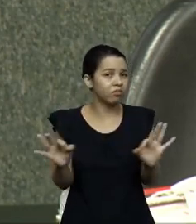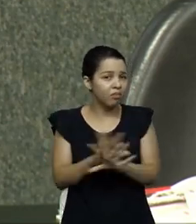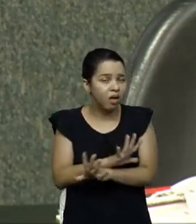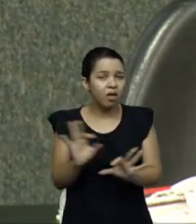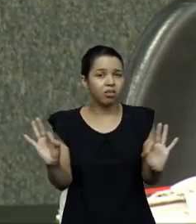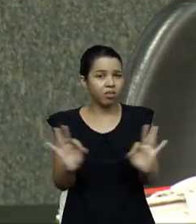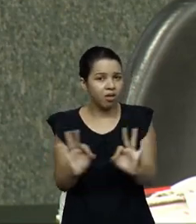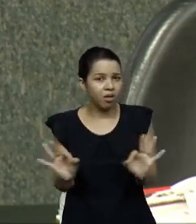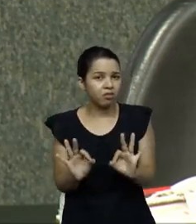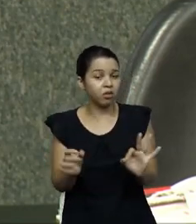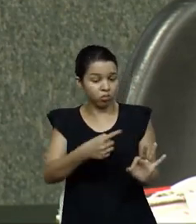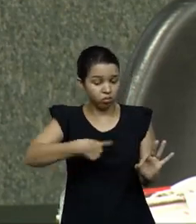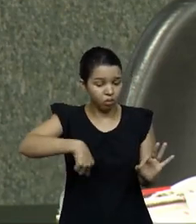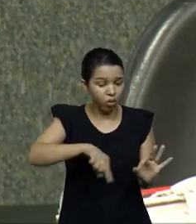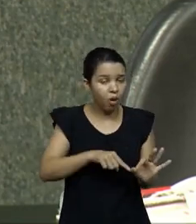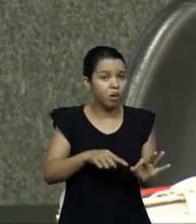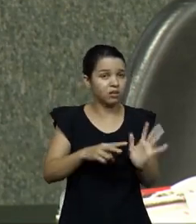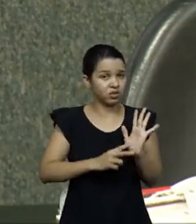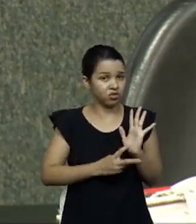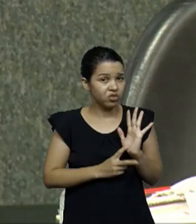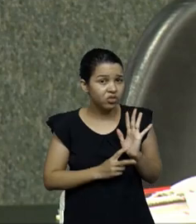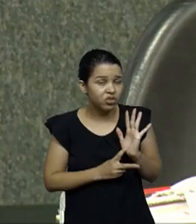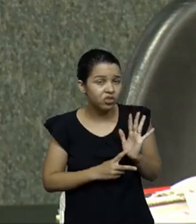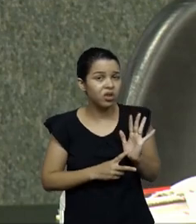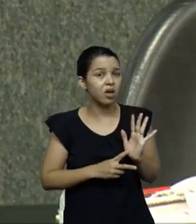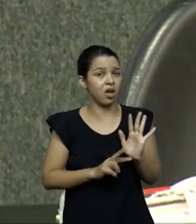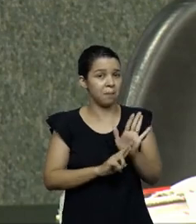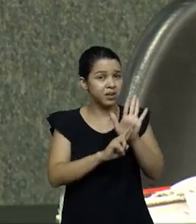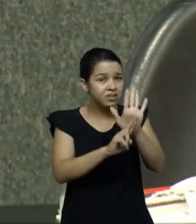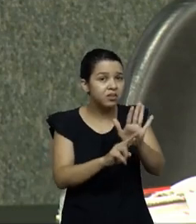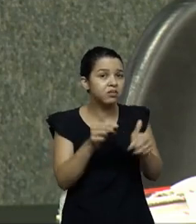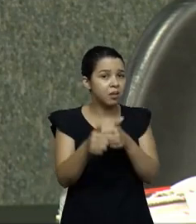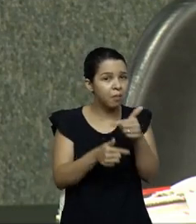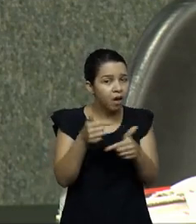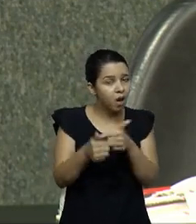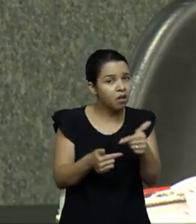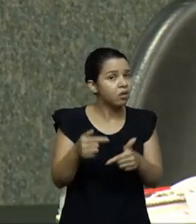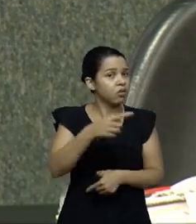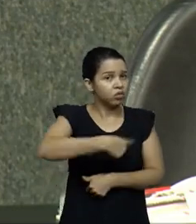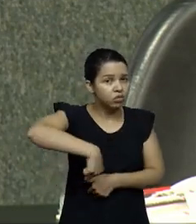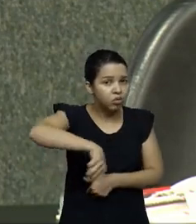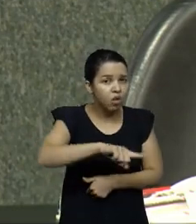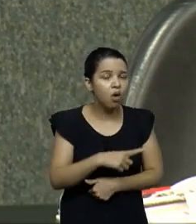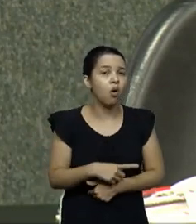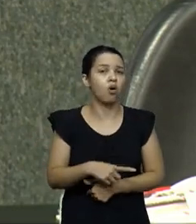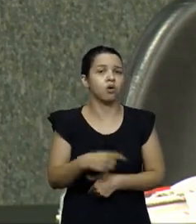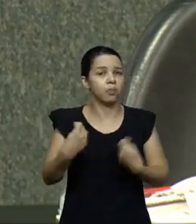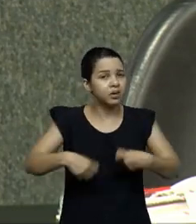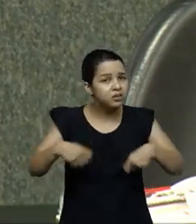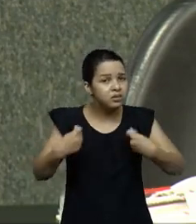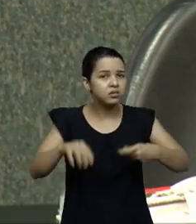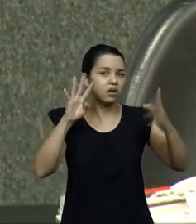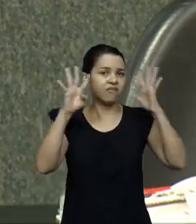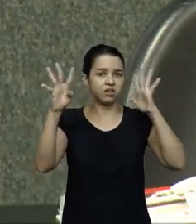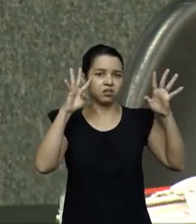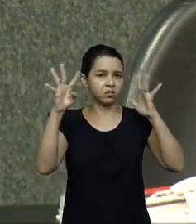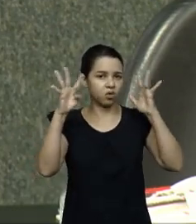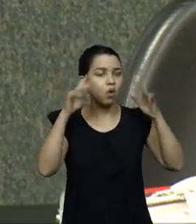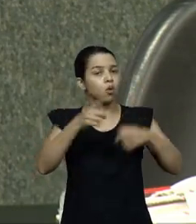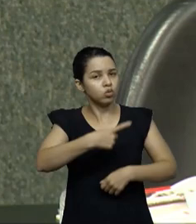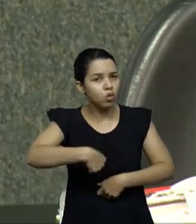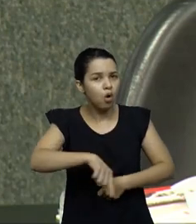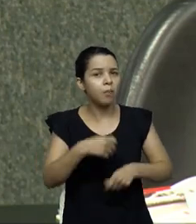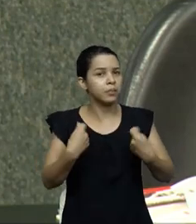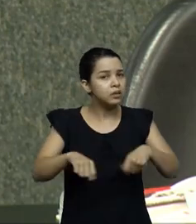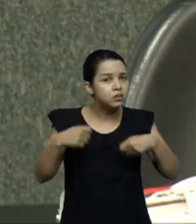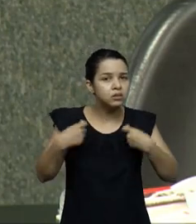nós enquanto de dar sindical que representa os trabalhadores fazer nessa mesa e nesta oportunidade essa reflexão e chamar a atenção